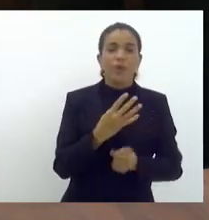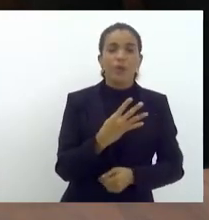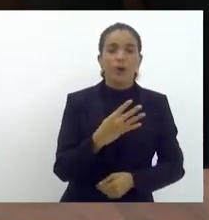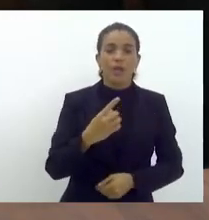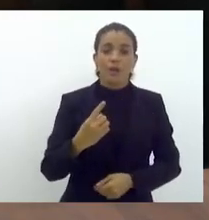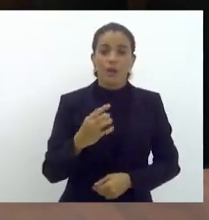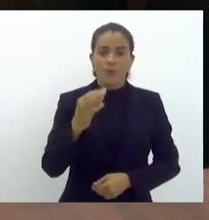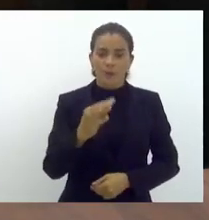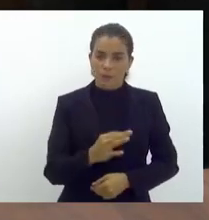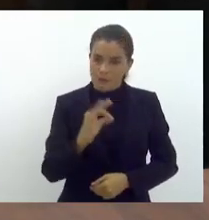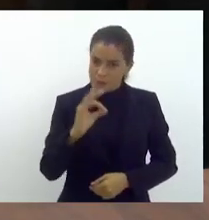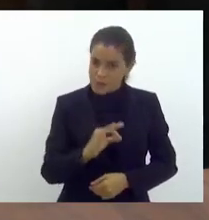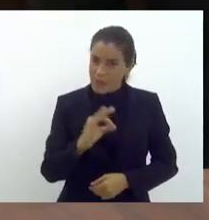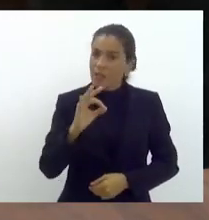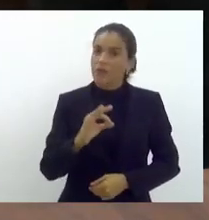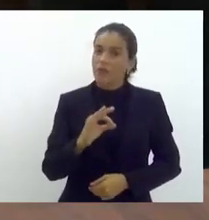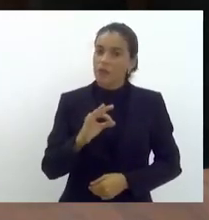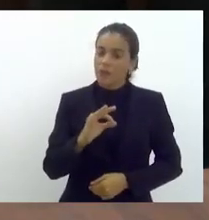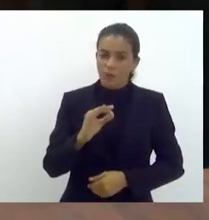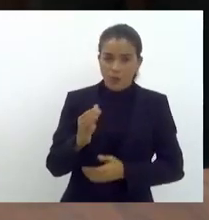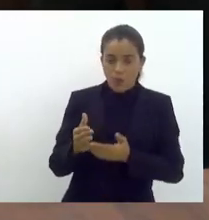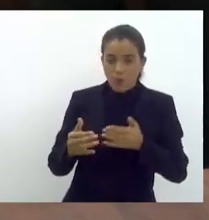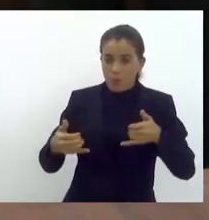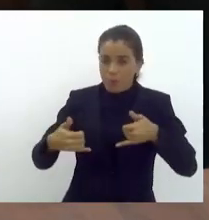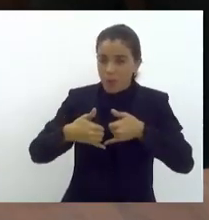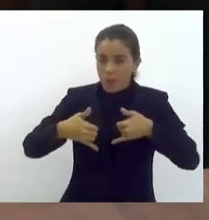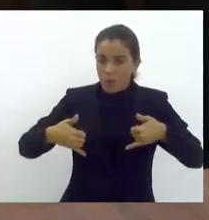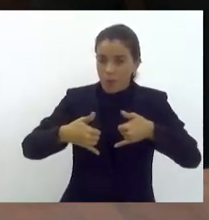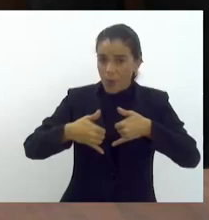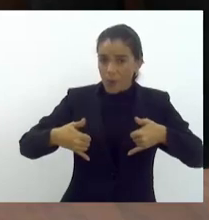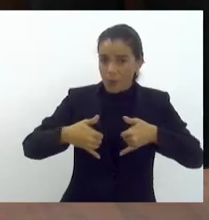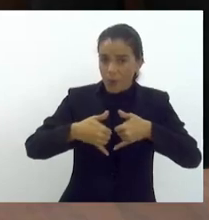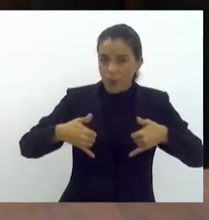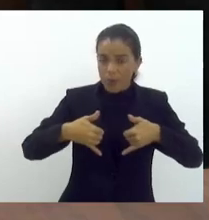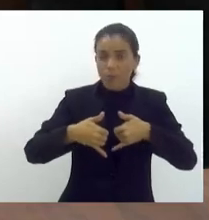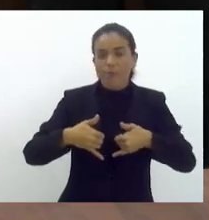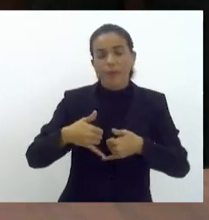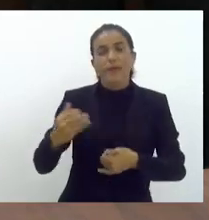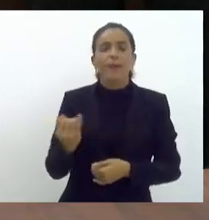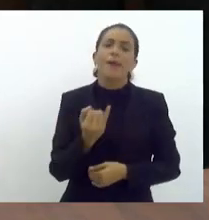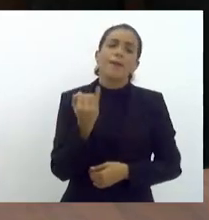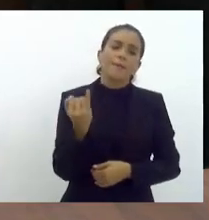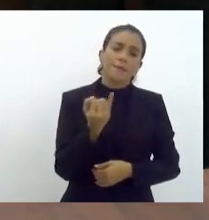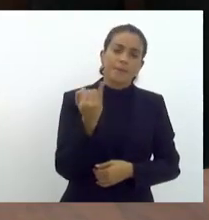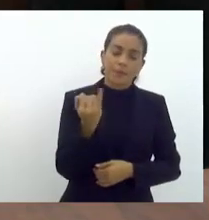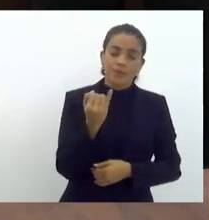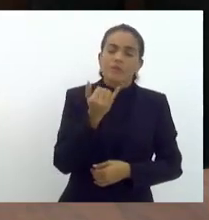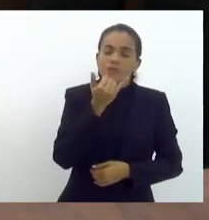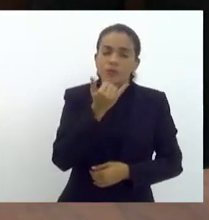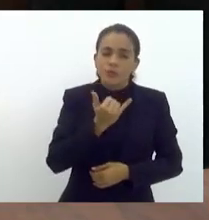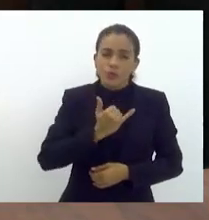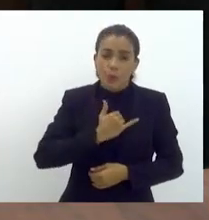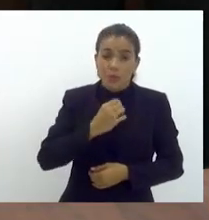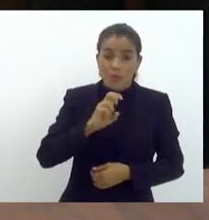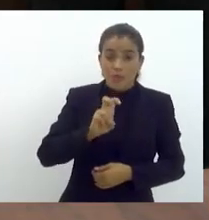41% dos seus atendimentos E aí importante desculpe